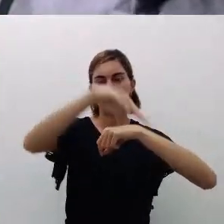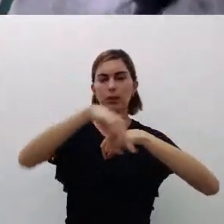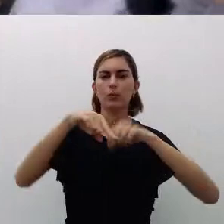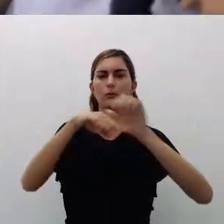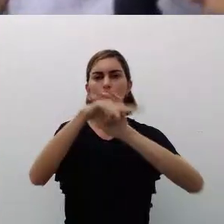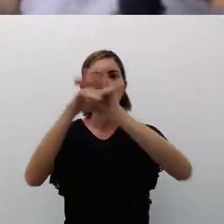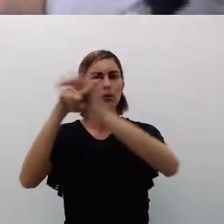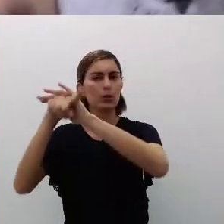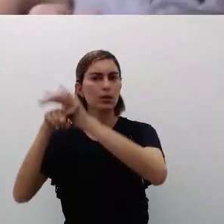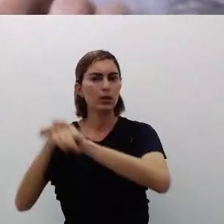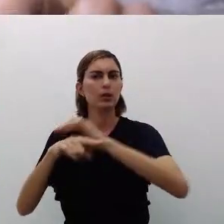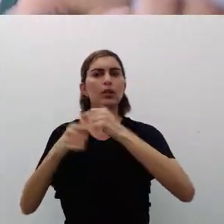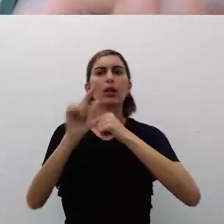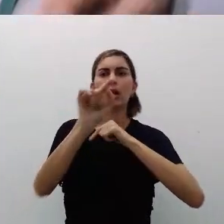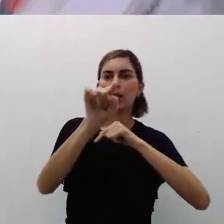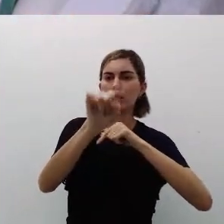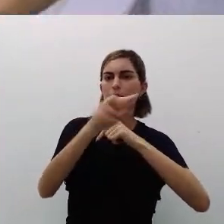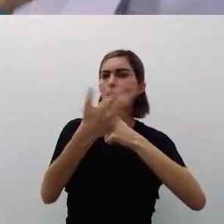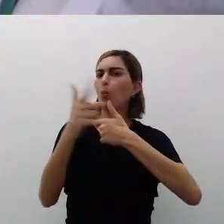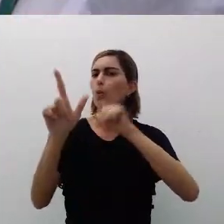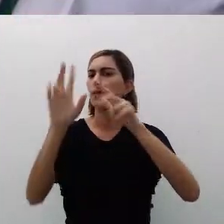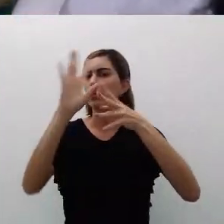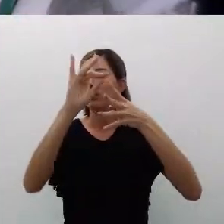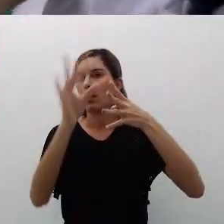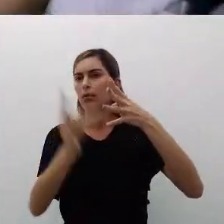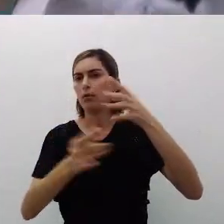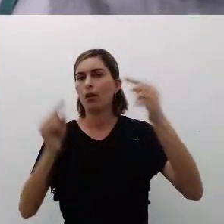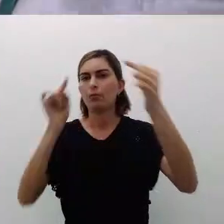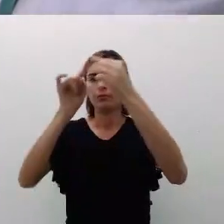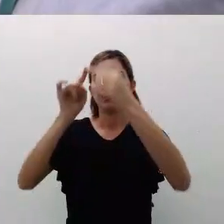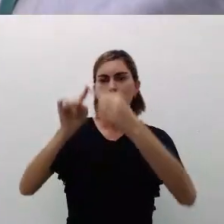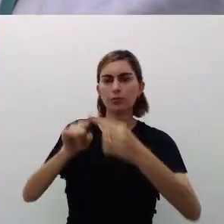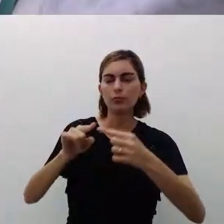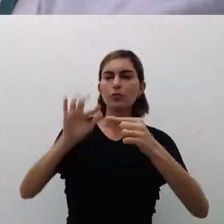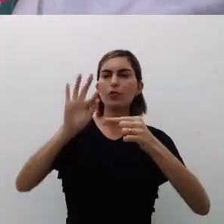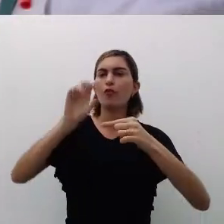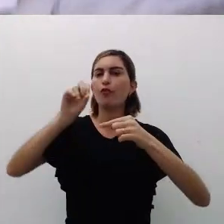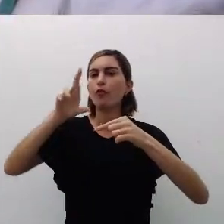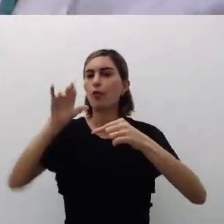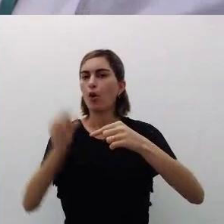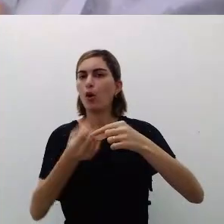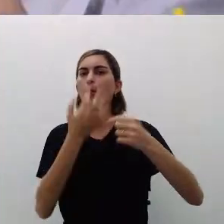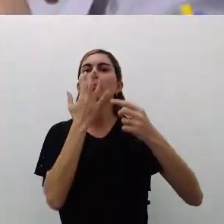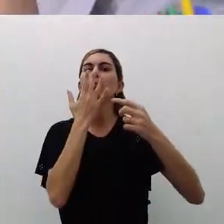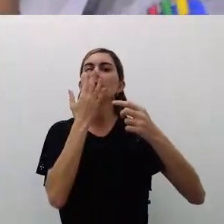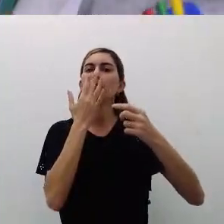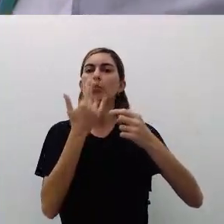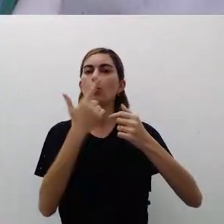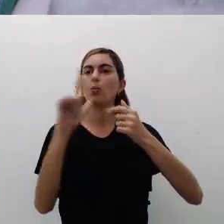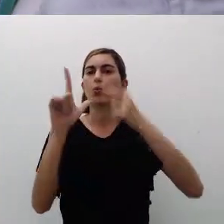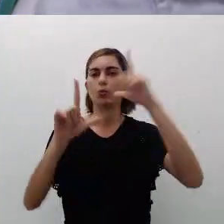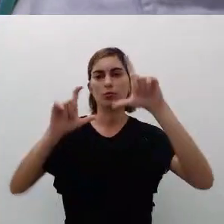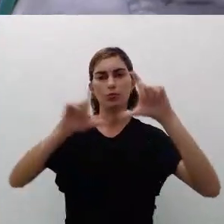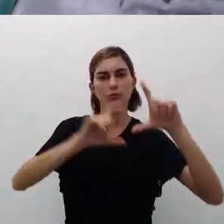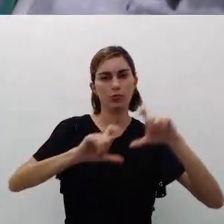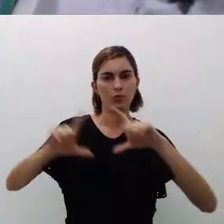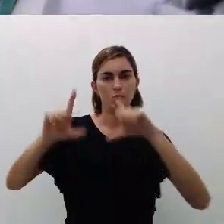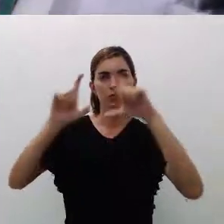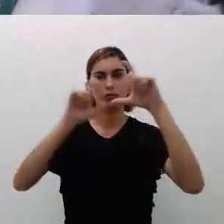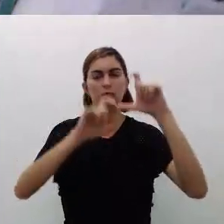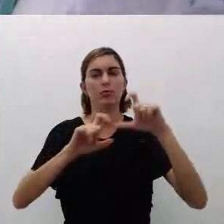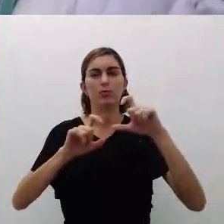outras imagens, esses detalhes de relação de forma, de cor, com outras imagens. Vamos seguir aqui, olhando